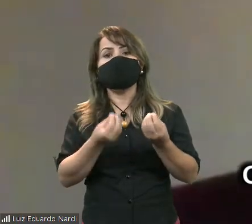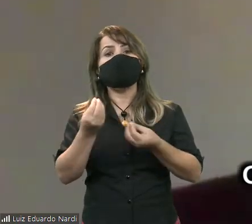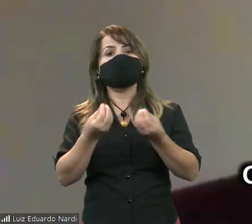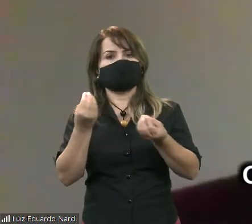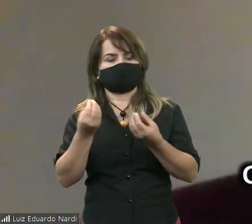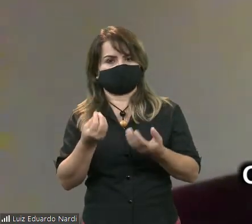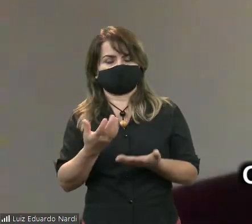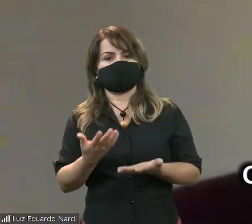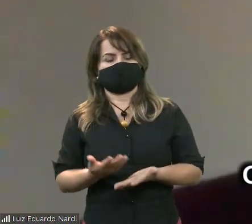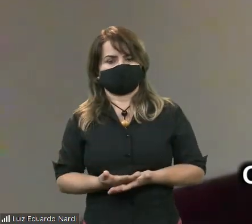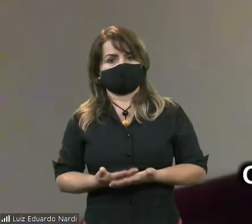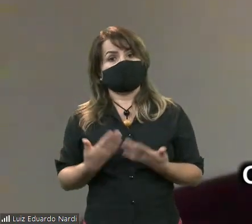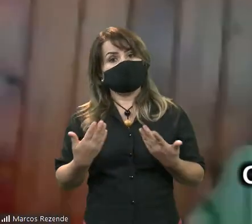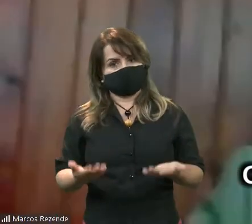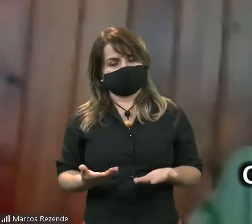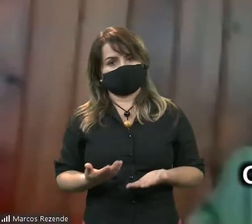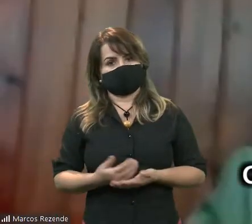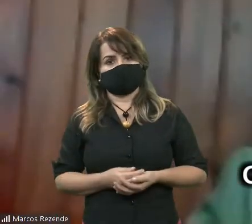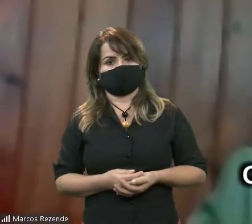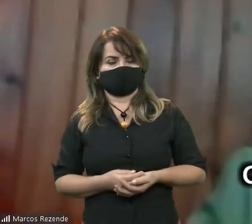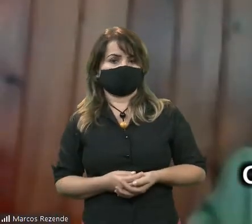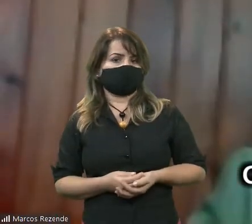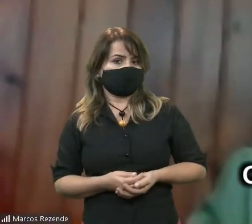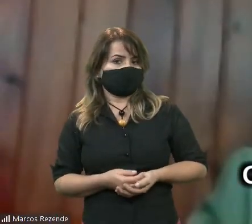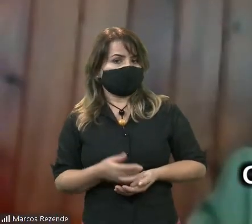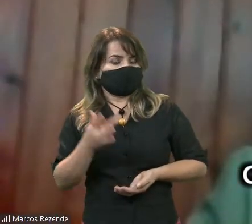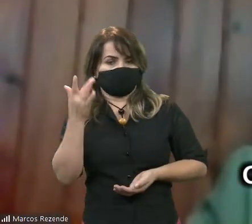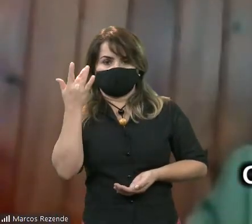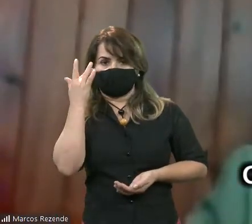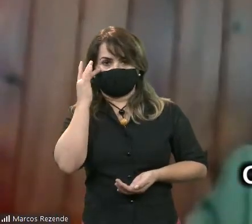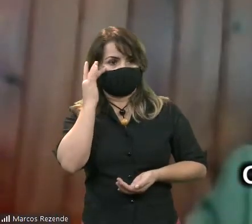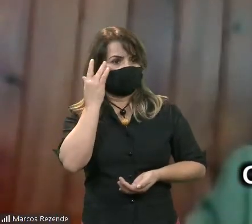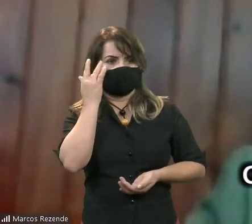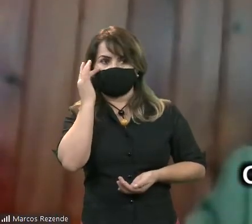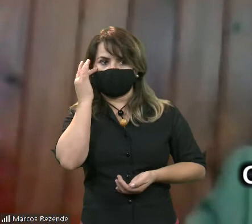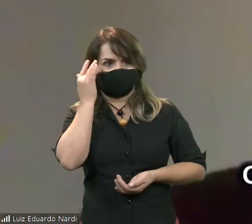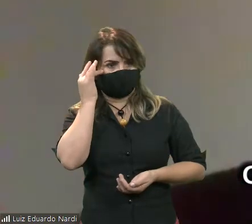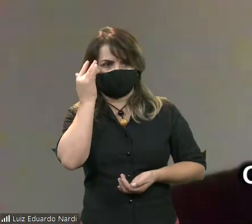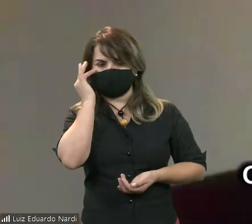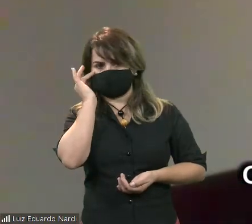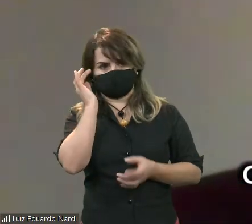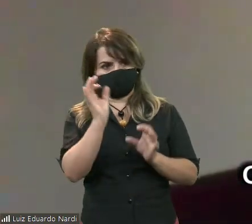Zé Luiz, porque eu não acho que pelo fato de ter sido